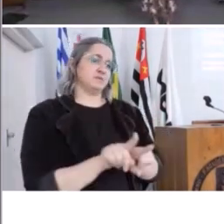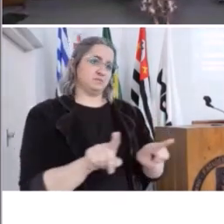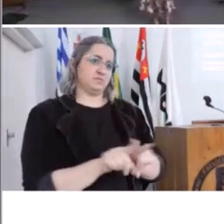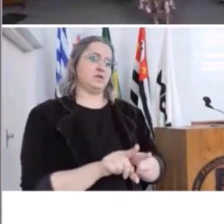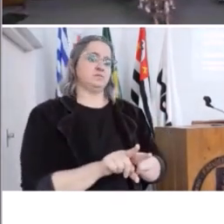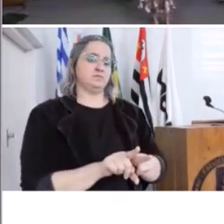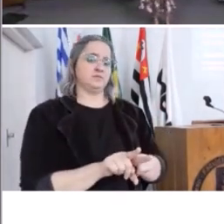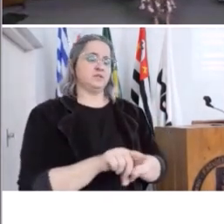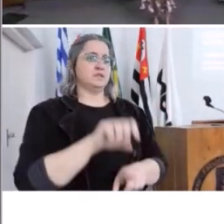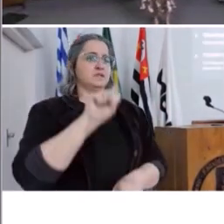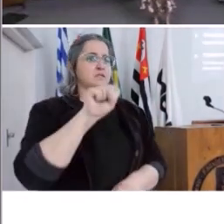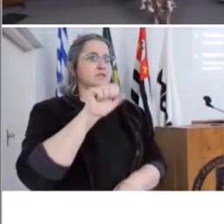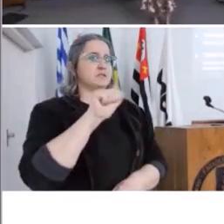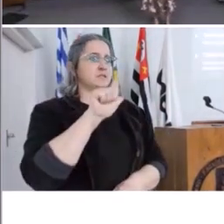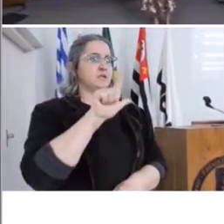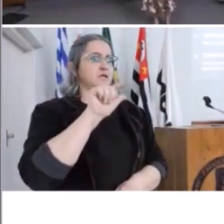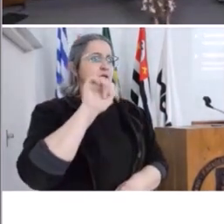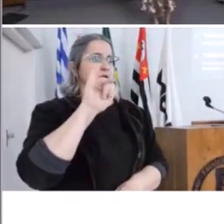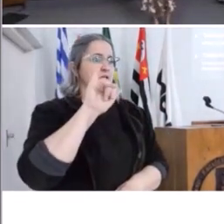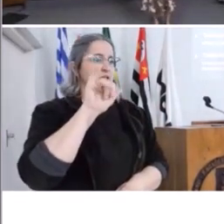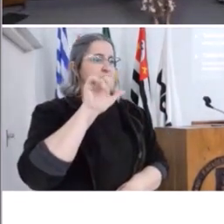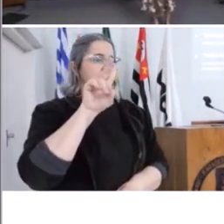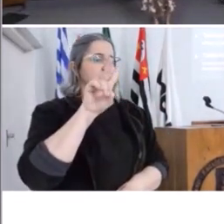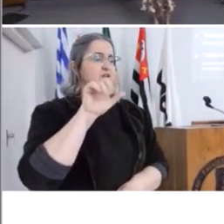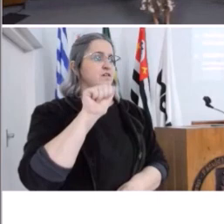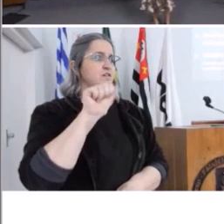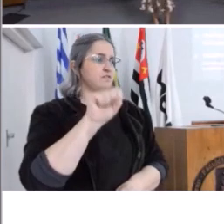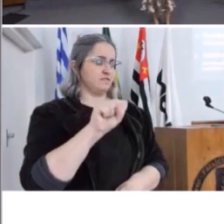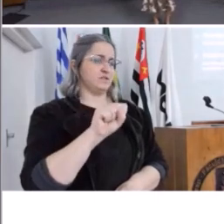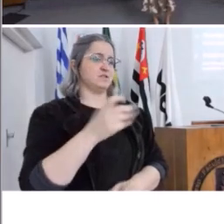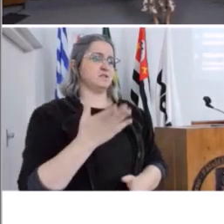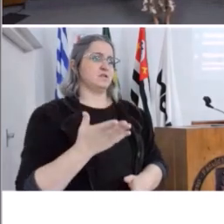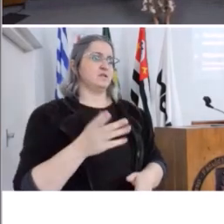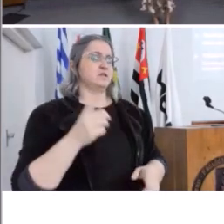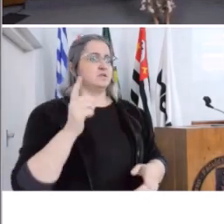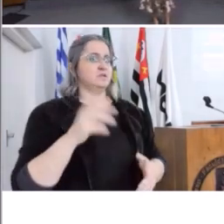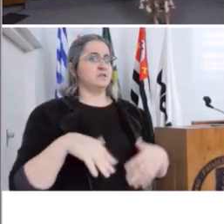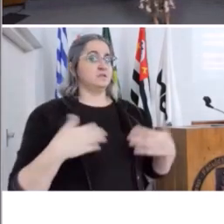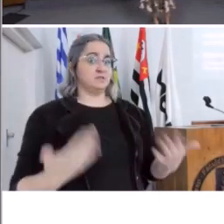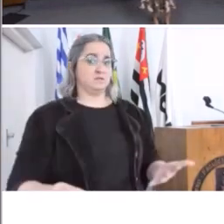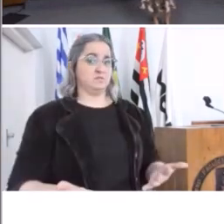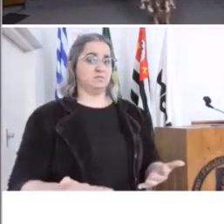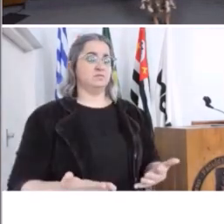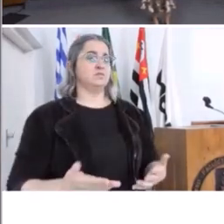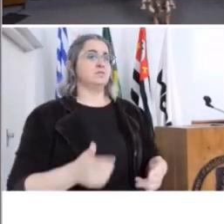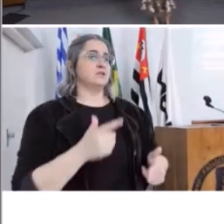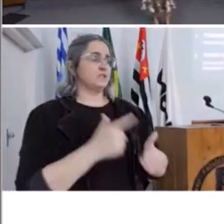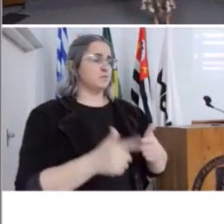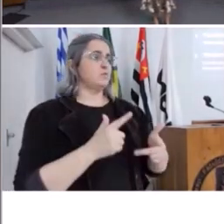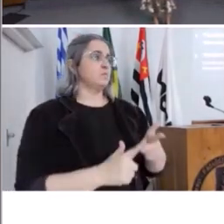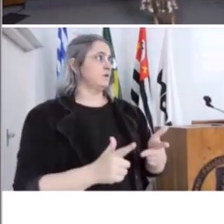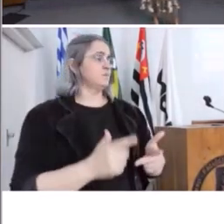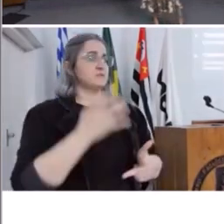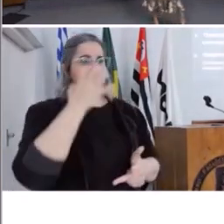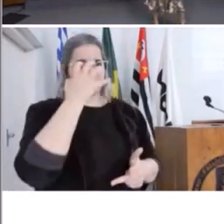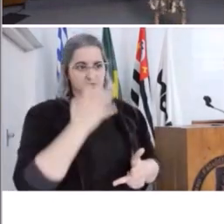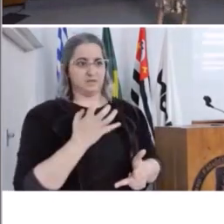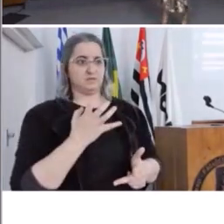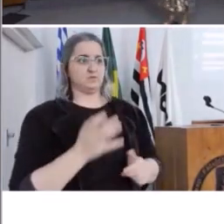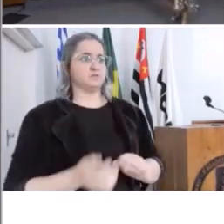gente, a quantidade de saliva produzida aí pelas glândulas salivares. Então, mais um problema. Mexeu com glândula, vai mexer com a microflora bucal. Tá?